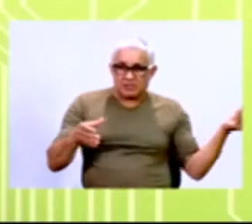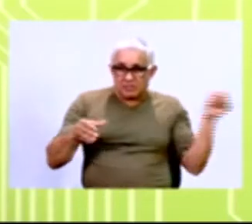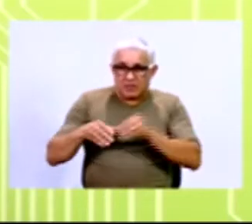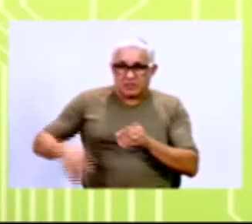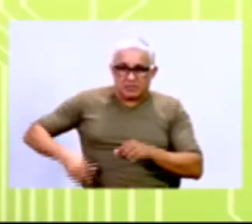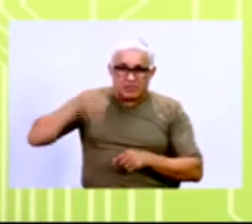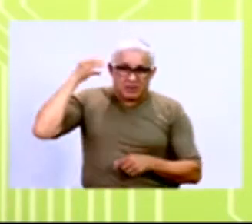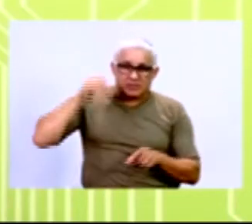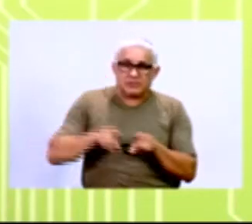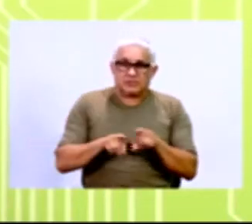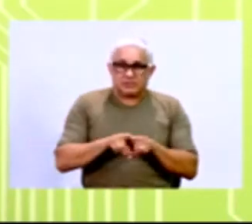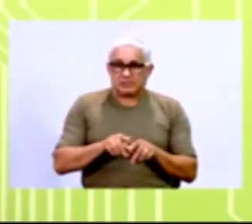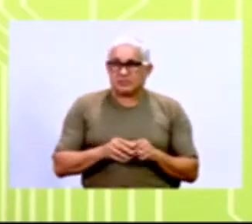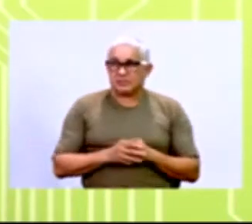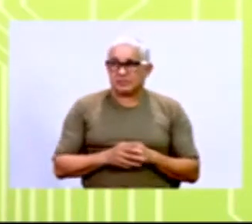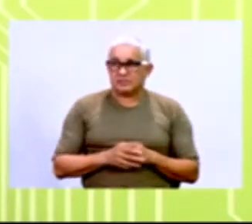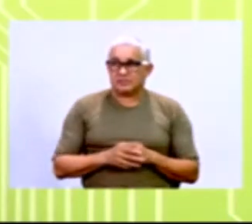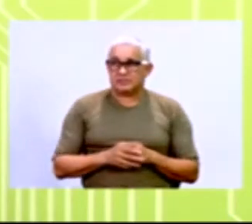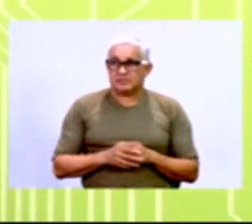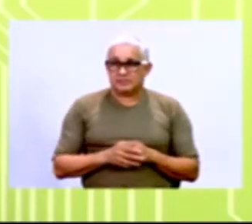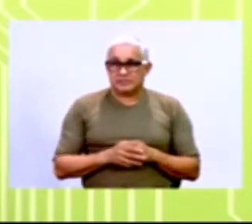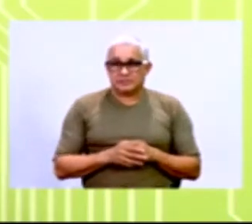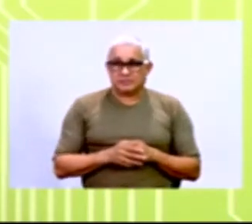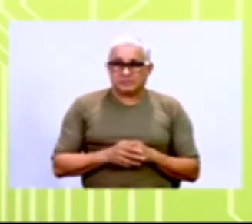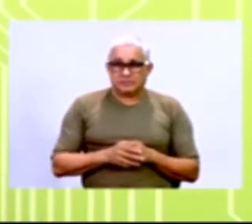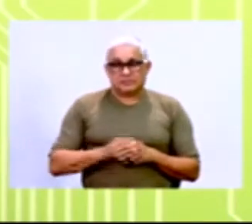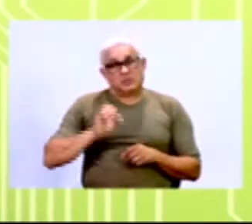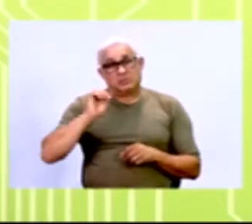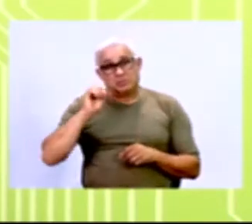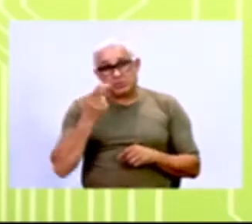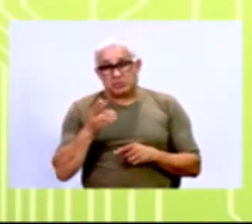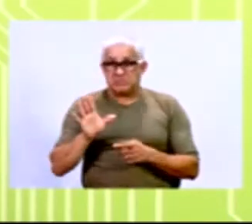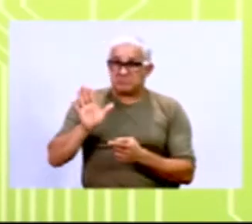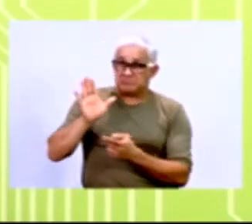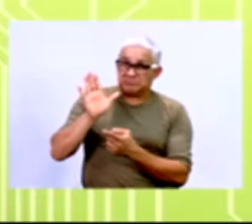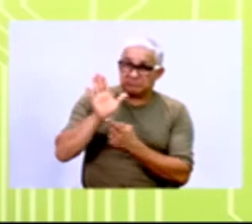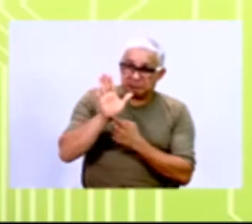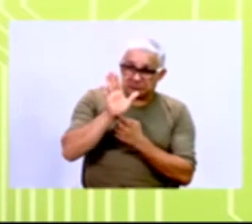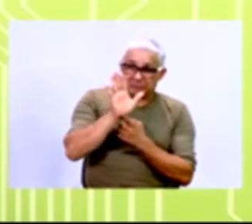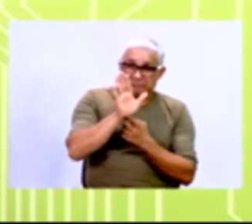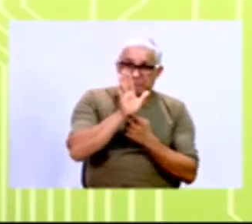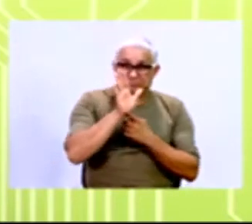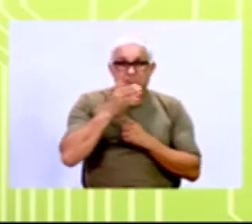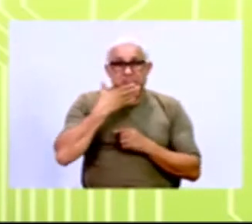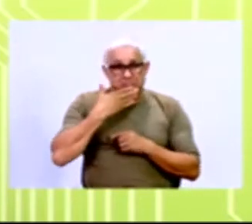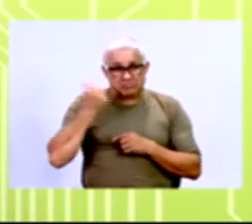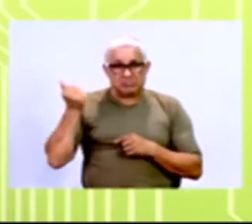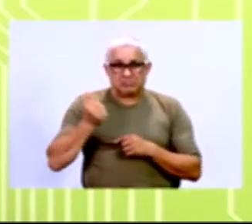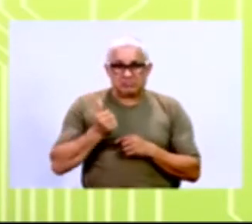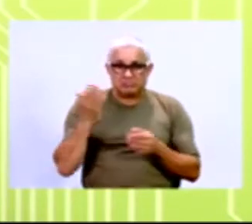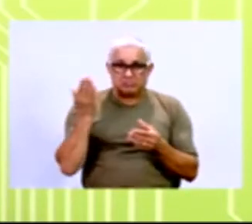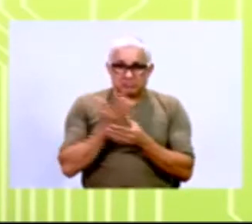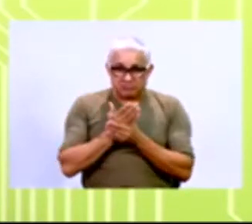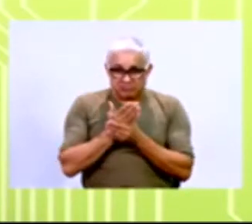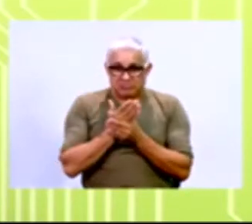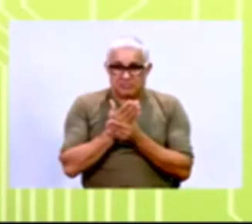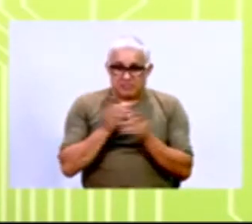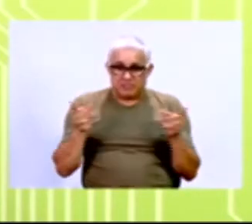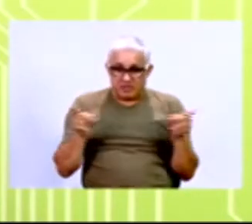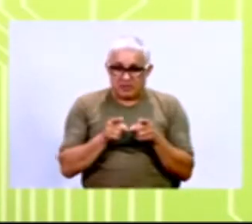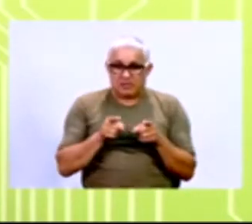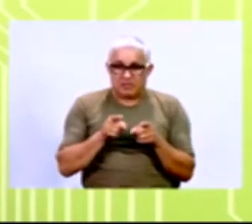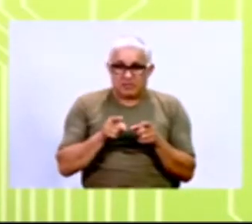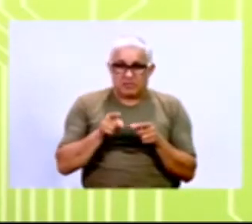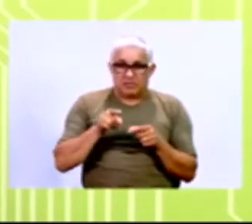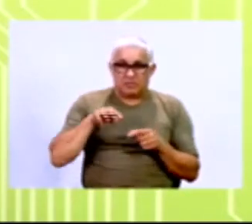de MP3, algo assim. Ou anexar numa apresentação, aí é melhor um arquivo menor. Mas o WAV é